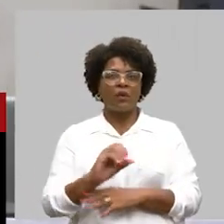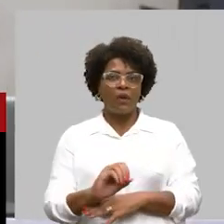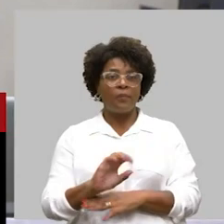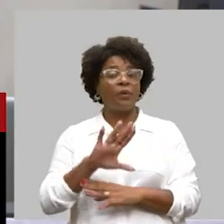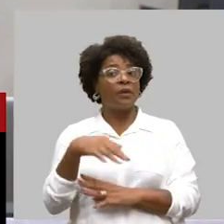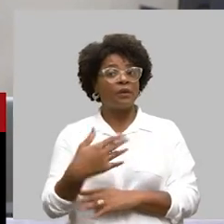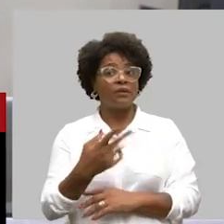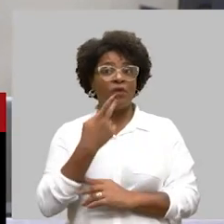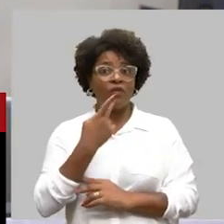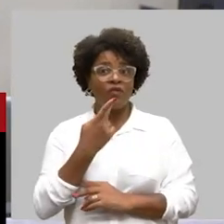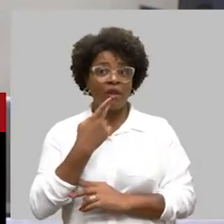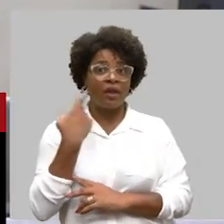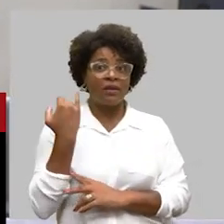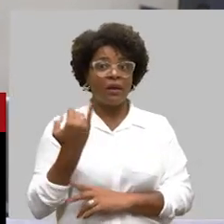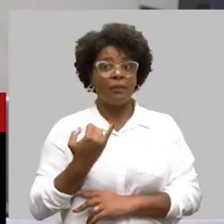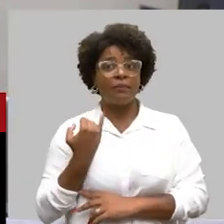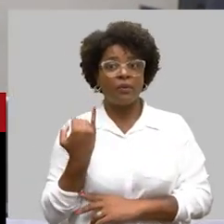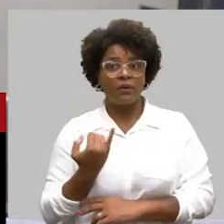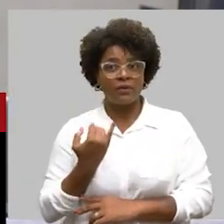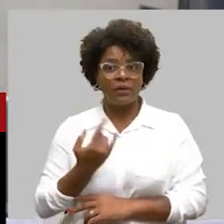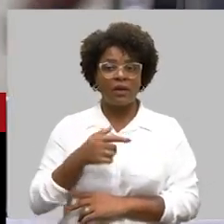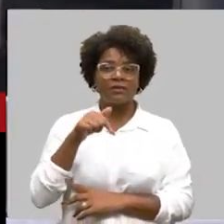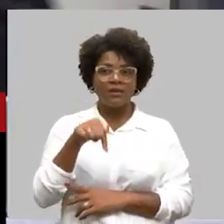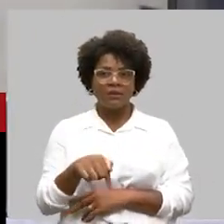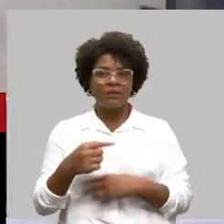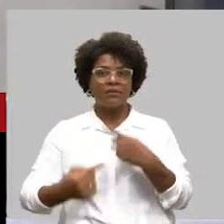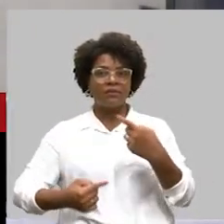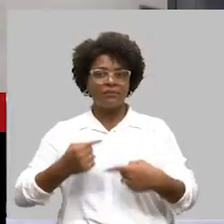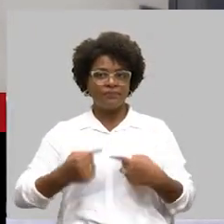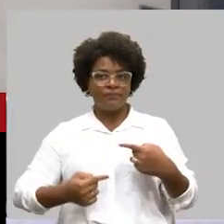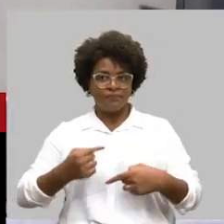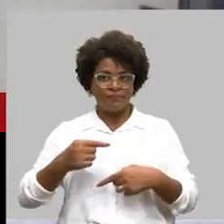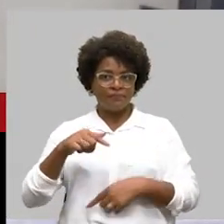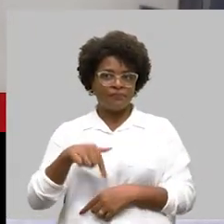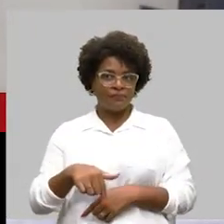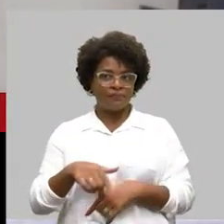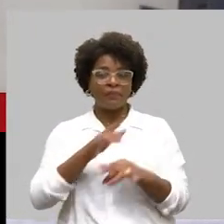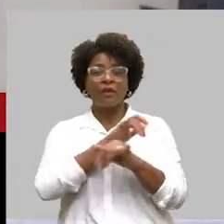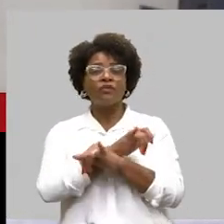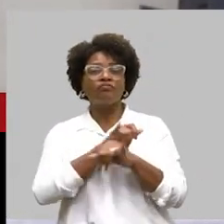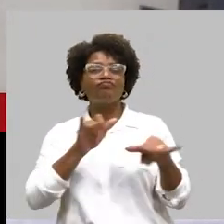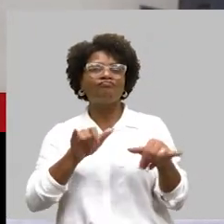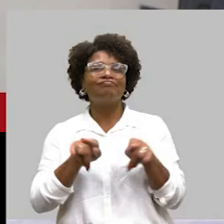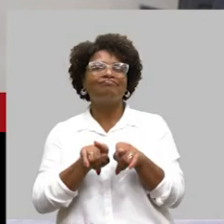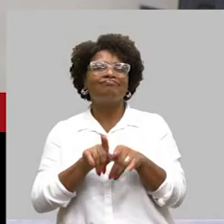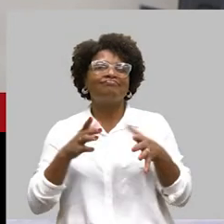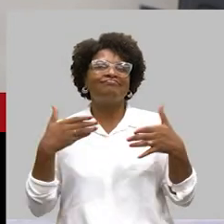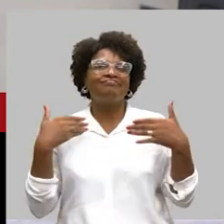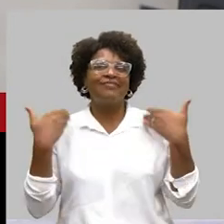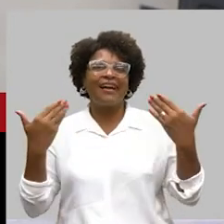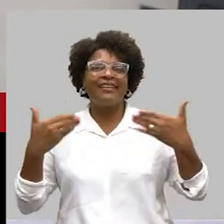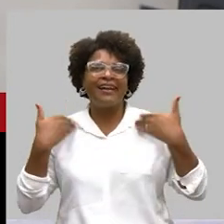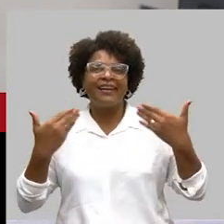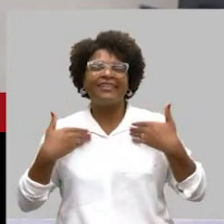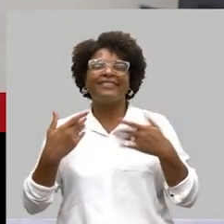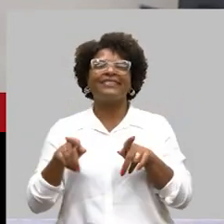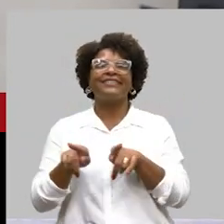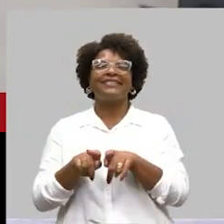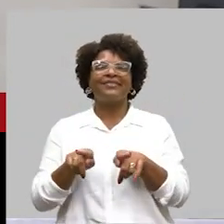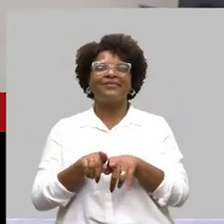importância exatamente Desse nosso debate eh e dizer da Alegria de ter um processo tão